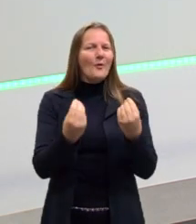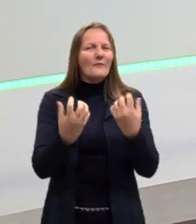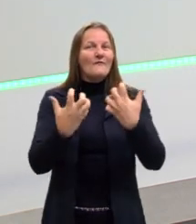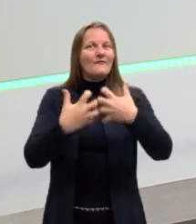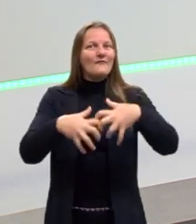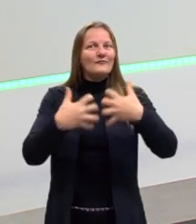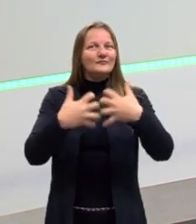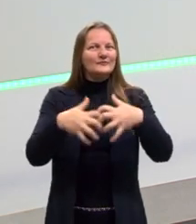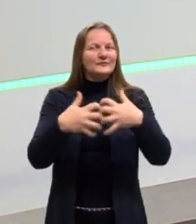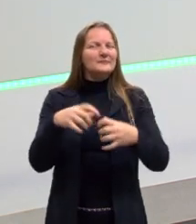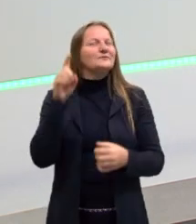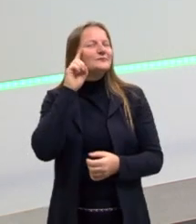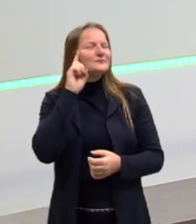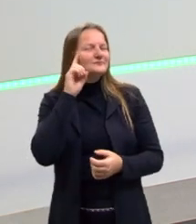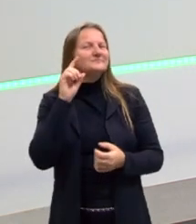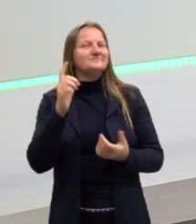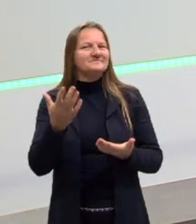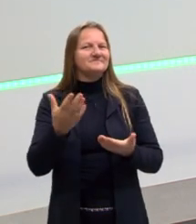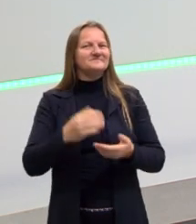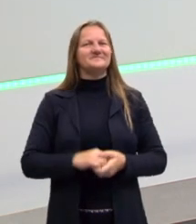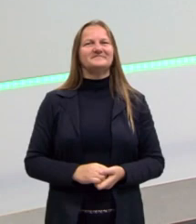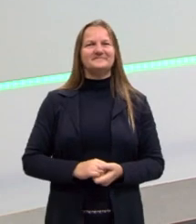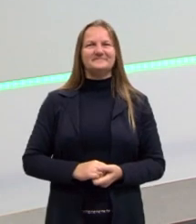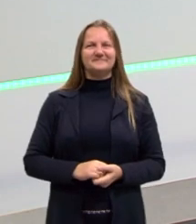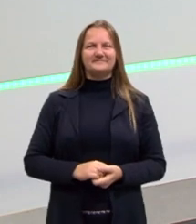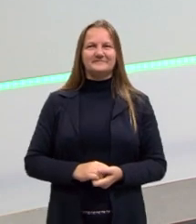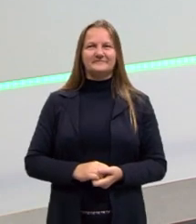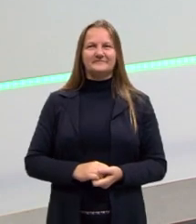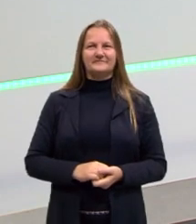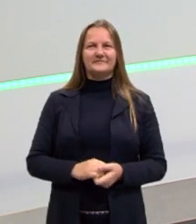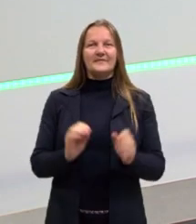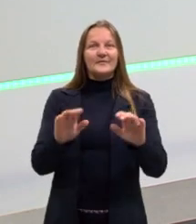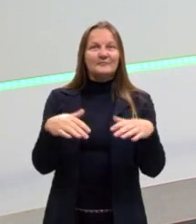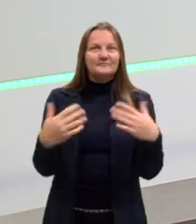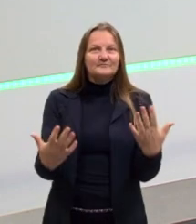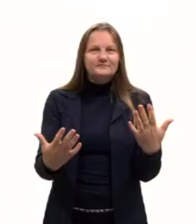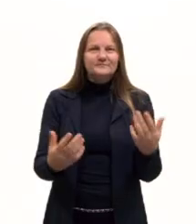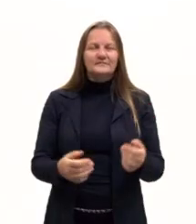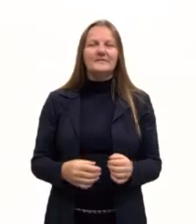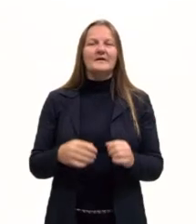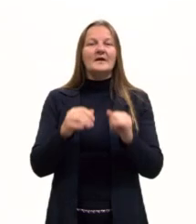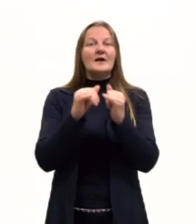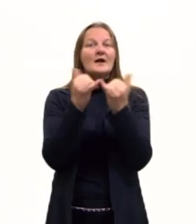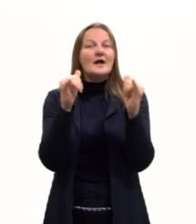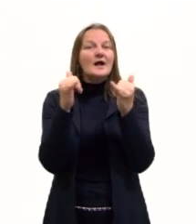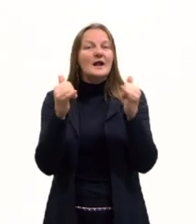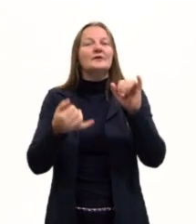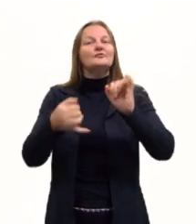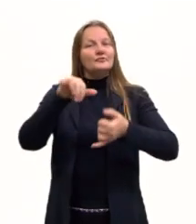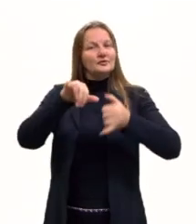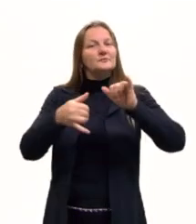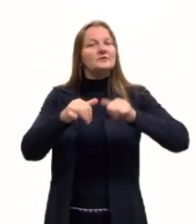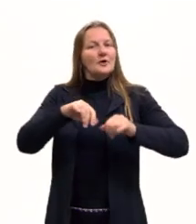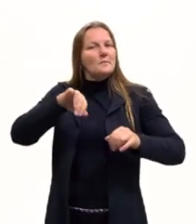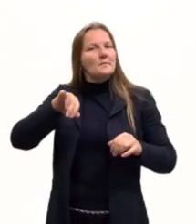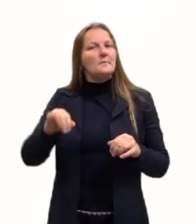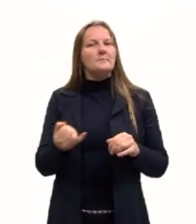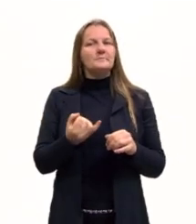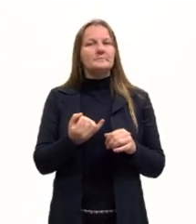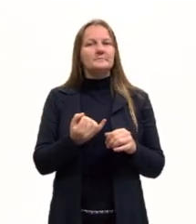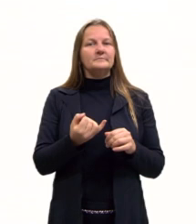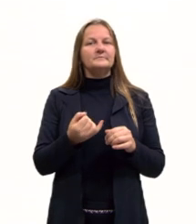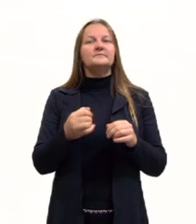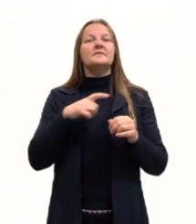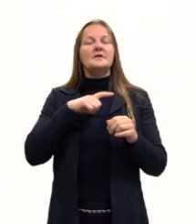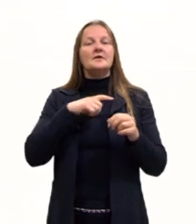que é utilizado o nosso dia a dia essas pilhas bom então a eletroquímica Ela estuda o aproveitamento